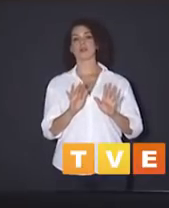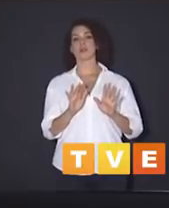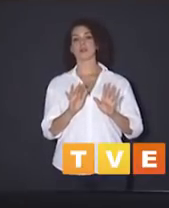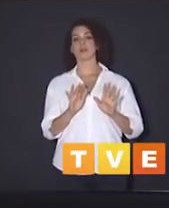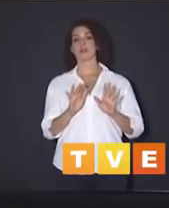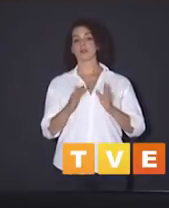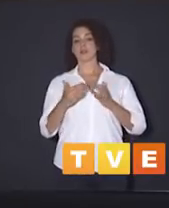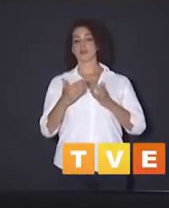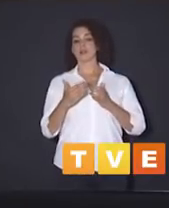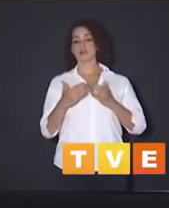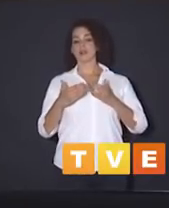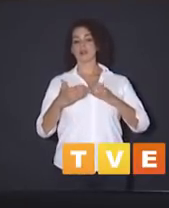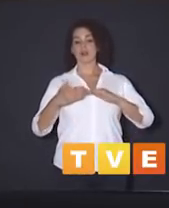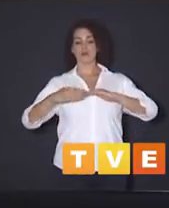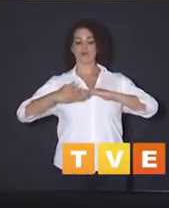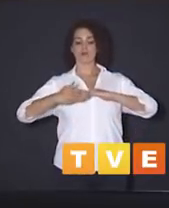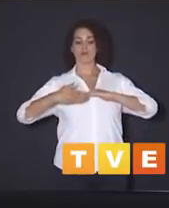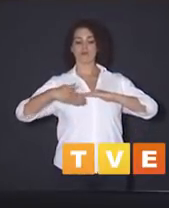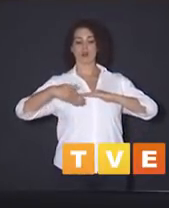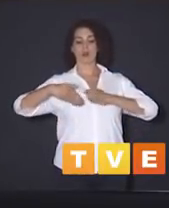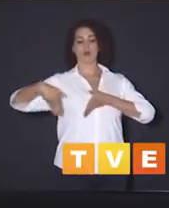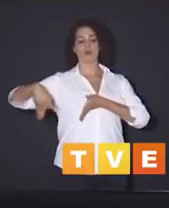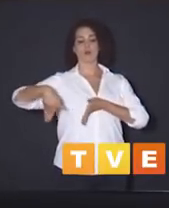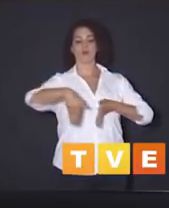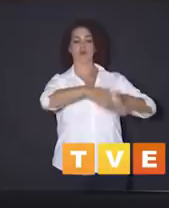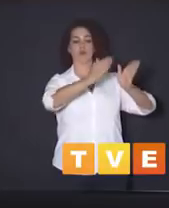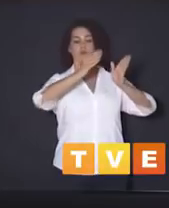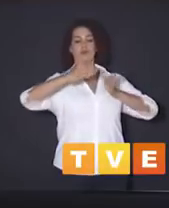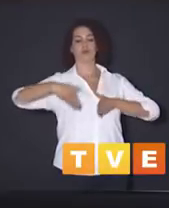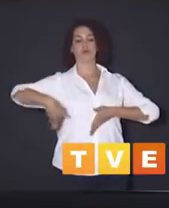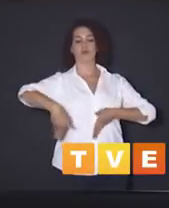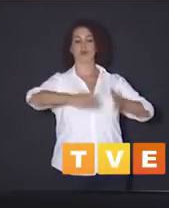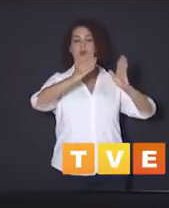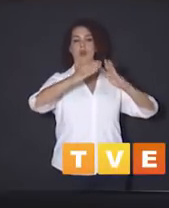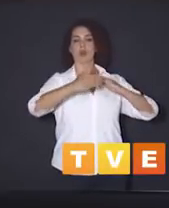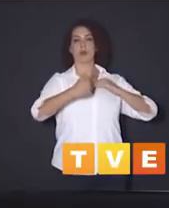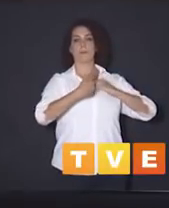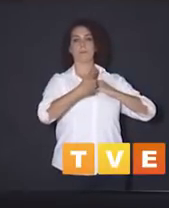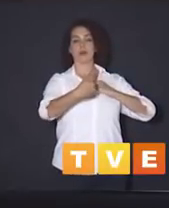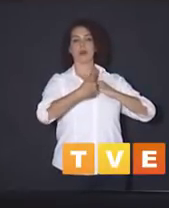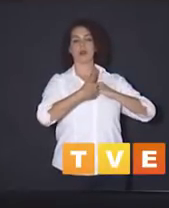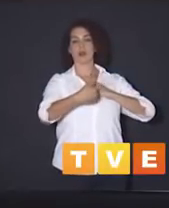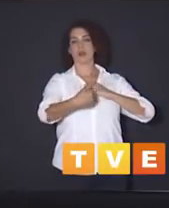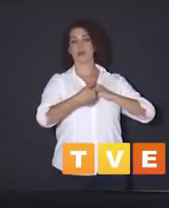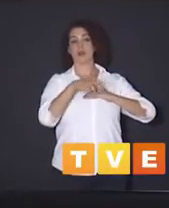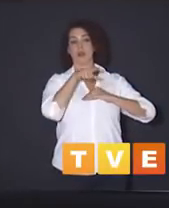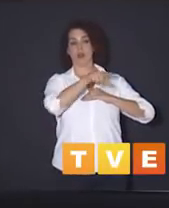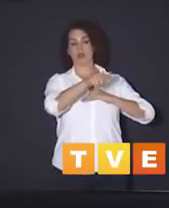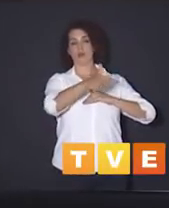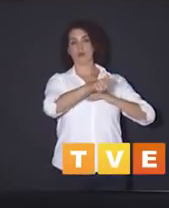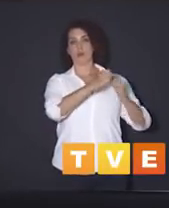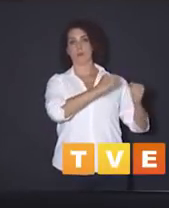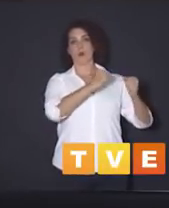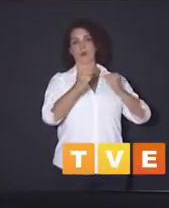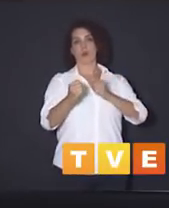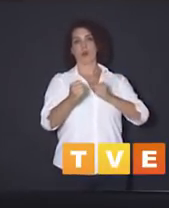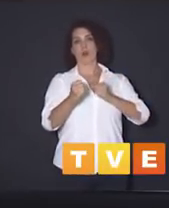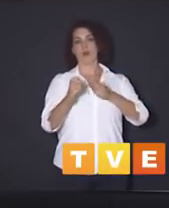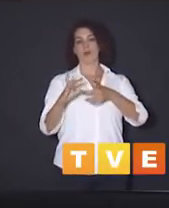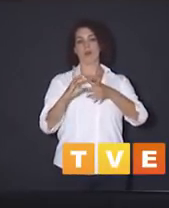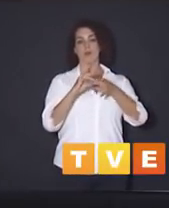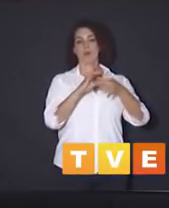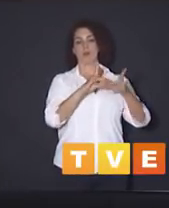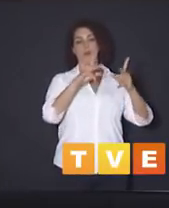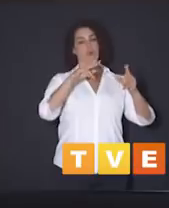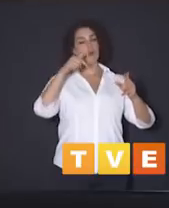de uma estrada em que não existe em poderes locais articulados como tem aqui uma prefeitura muito